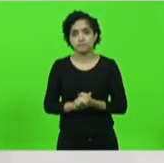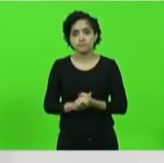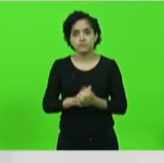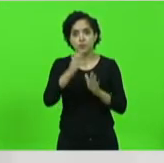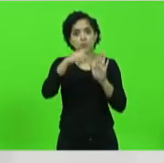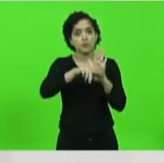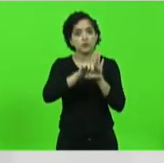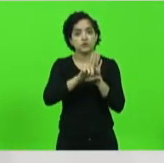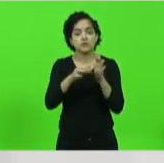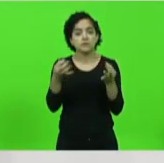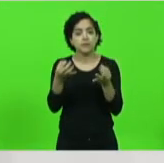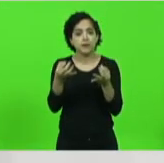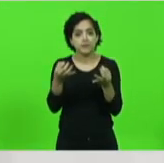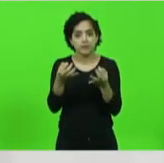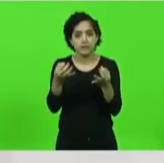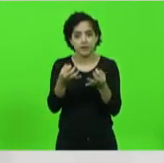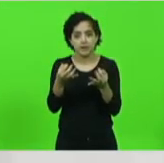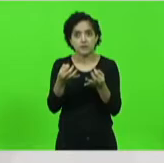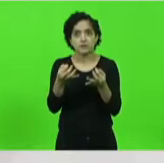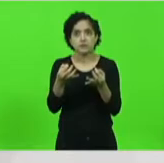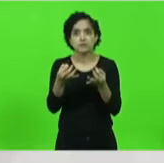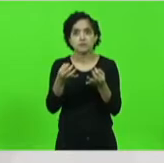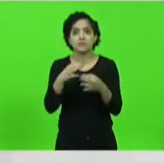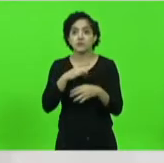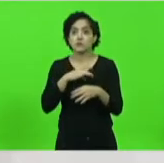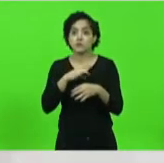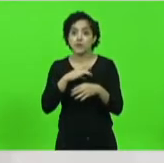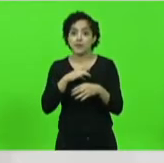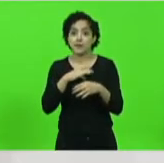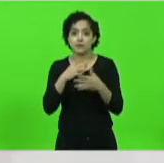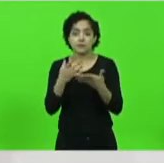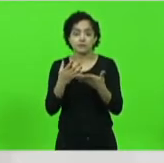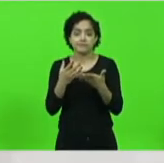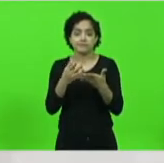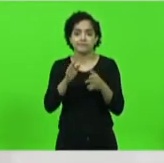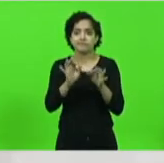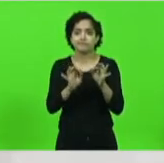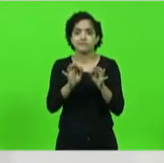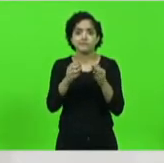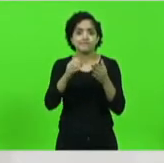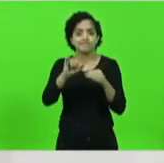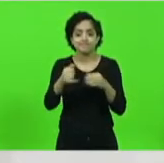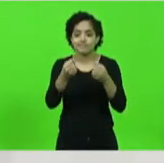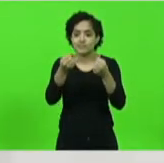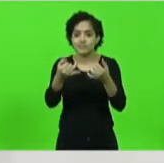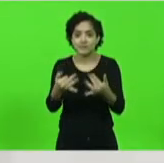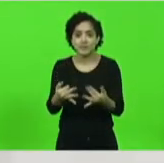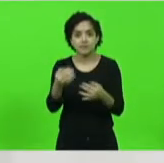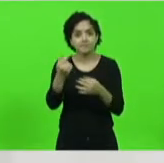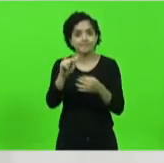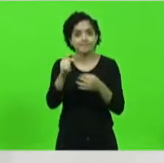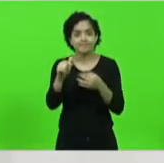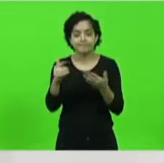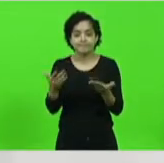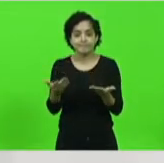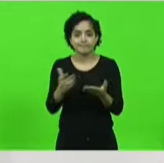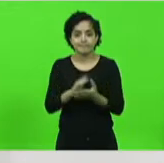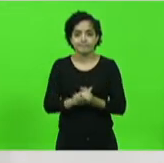perfeito, por isso o medo de colocar em votação aqui, porque não tem justificativa. Não tem justificativa,